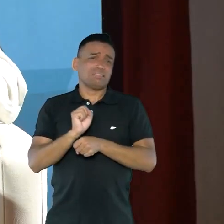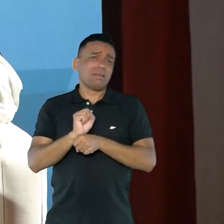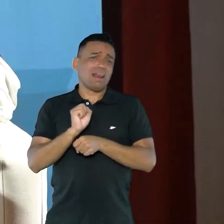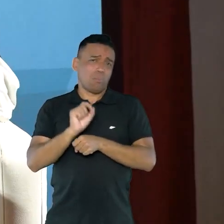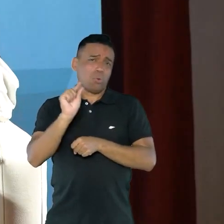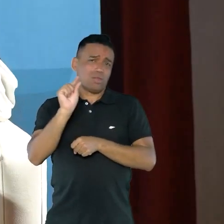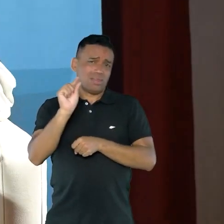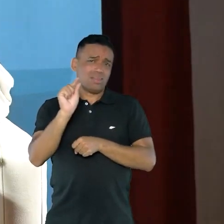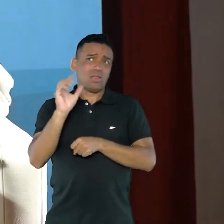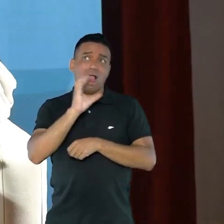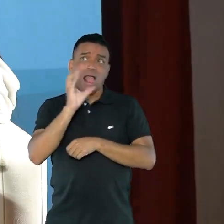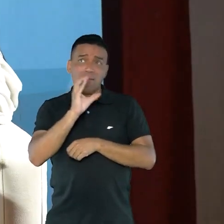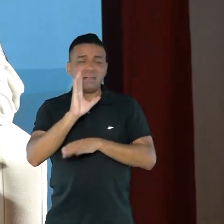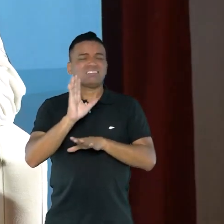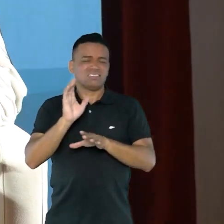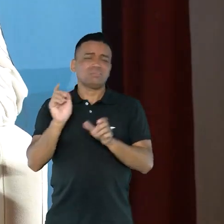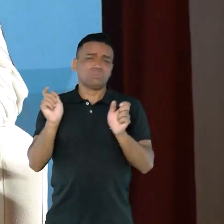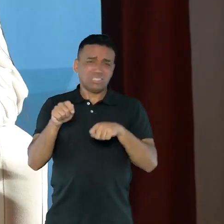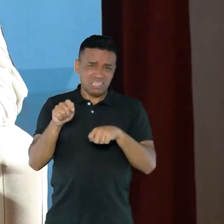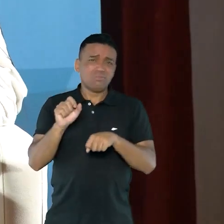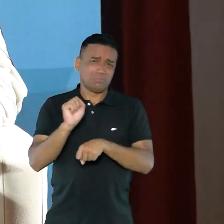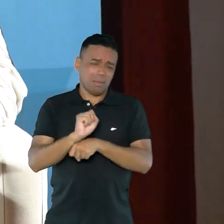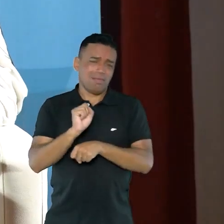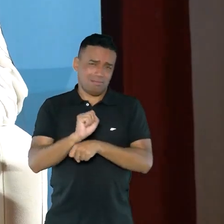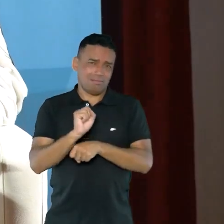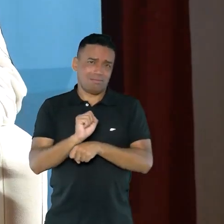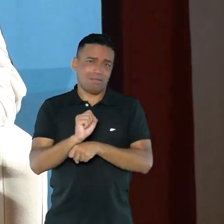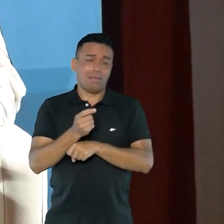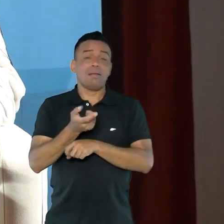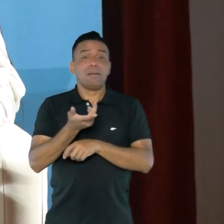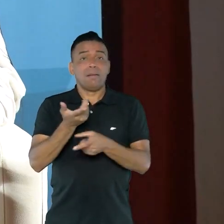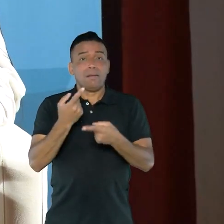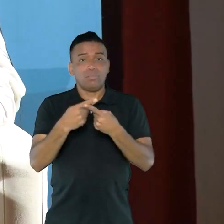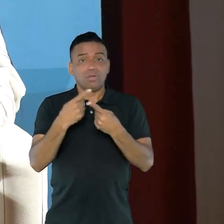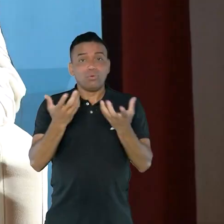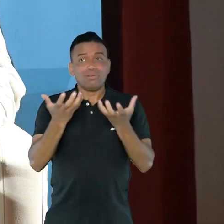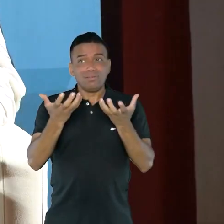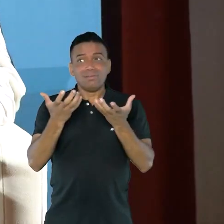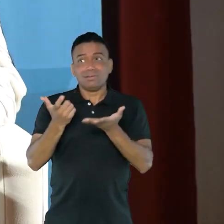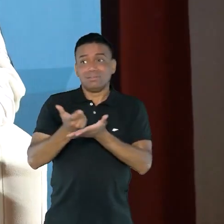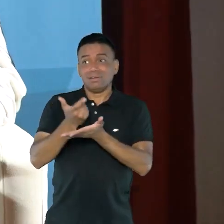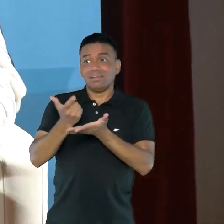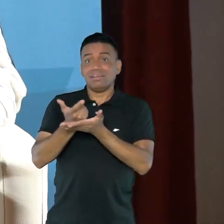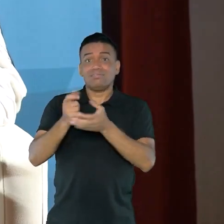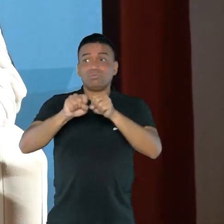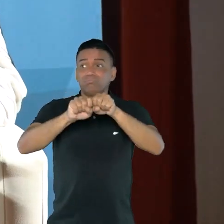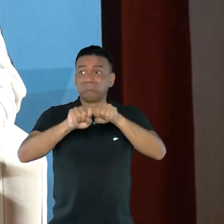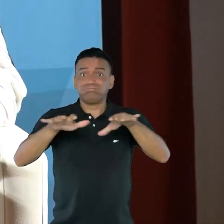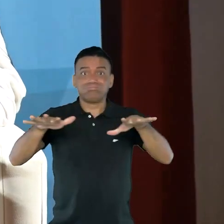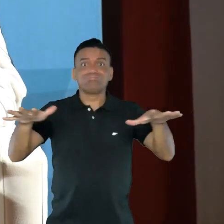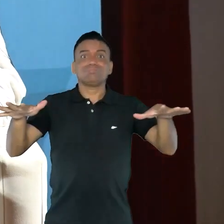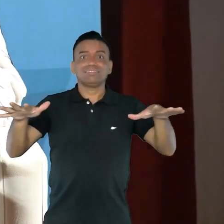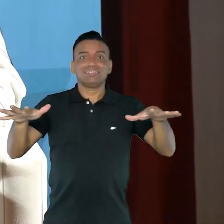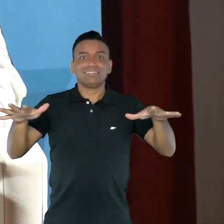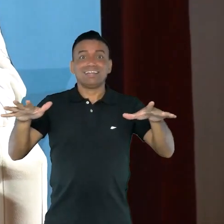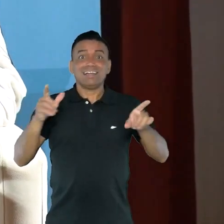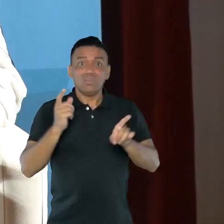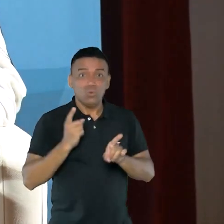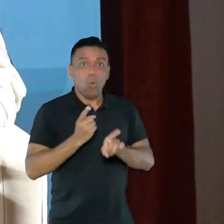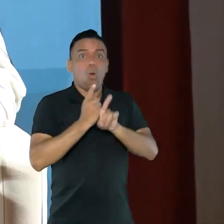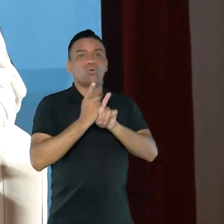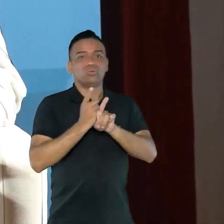pensei, se for possível, espera um pouco, porque eu queria muito que o livro pudesse circular também nesses